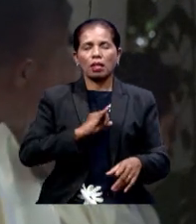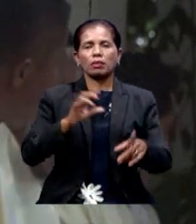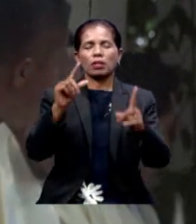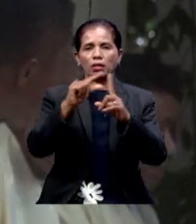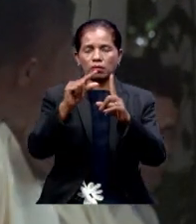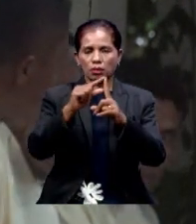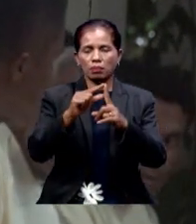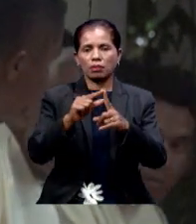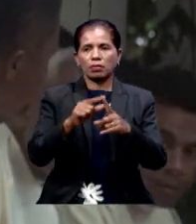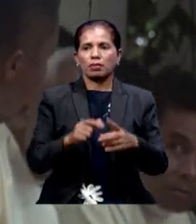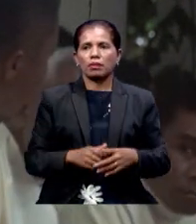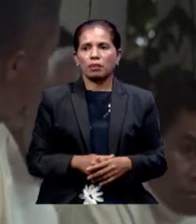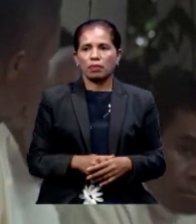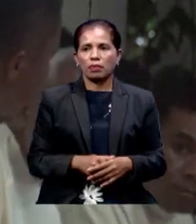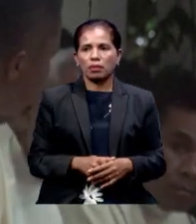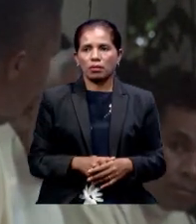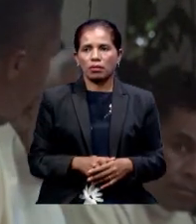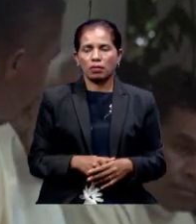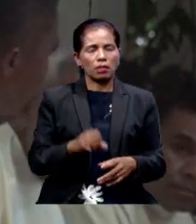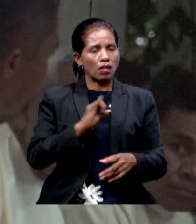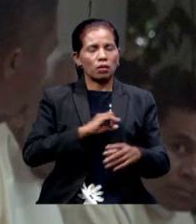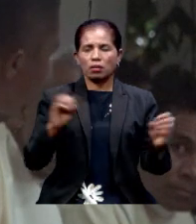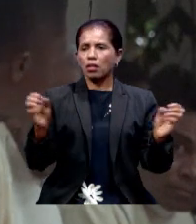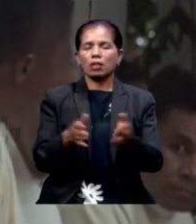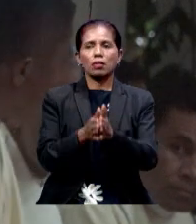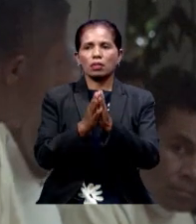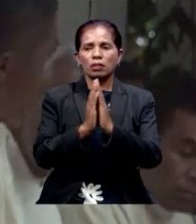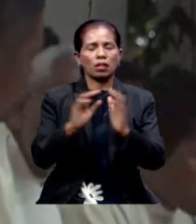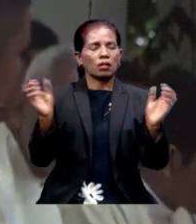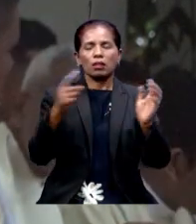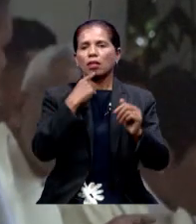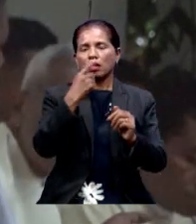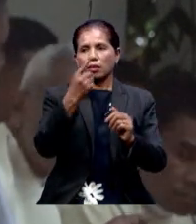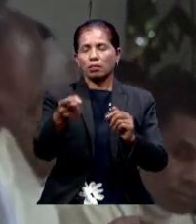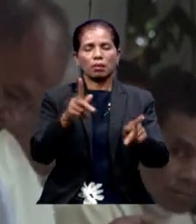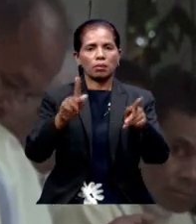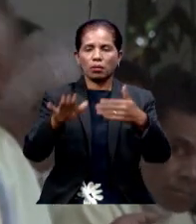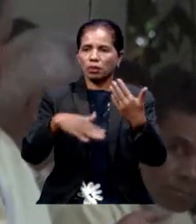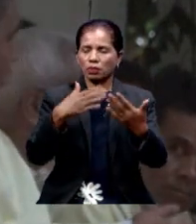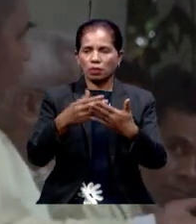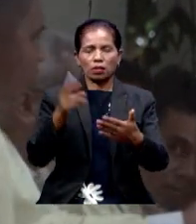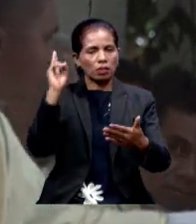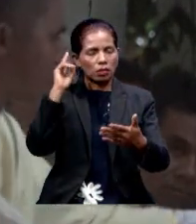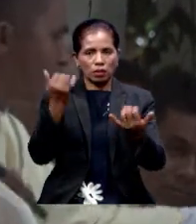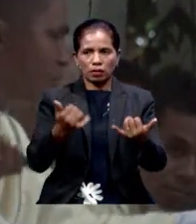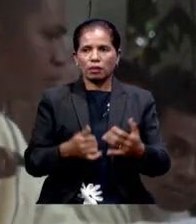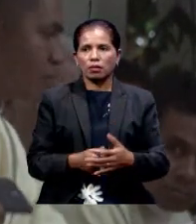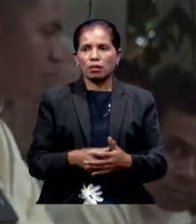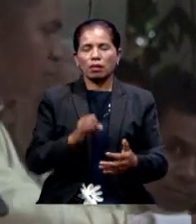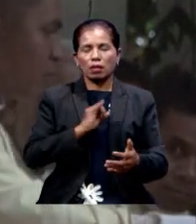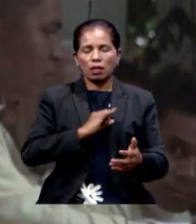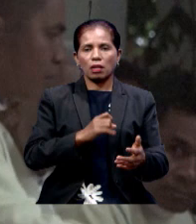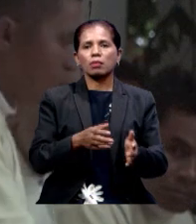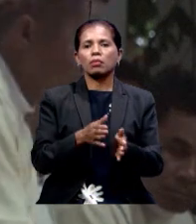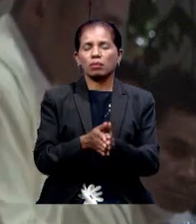magnete. Hau ibe, hau la russo, hau la halo apelo ba siroto nbe ron da gune. Hau halo